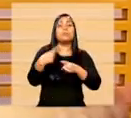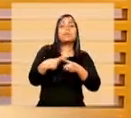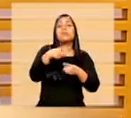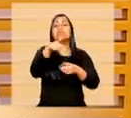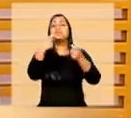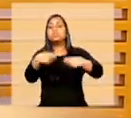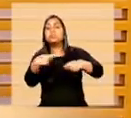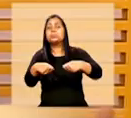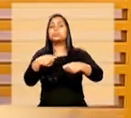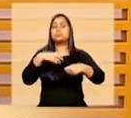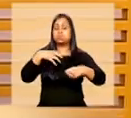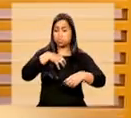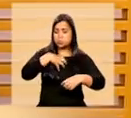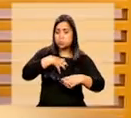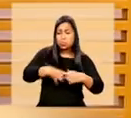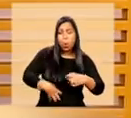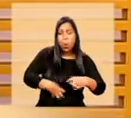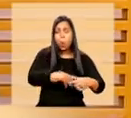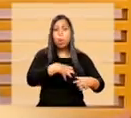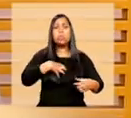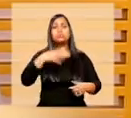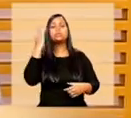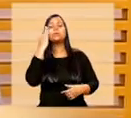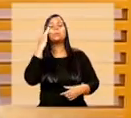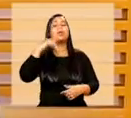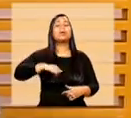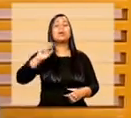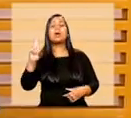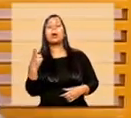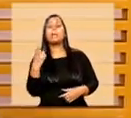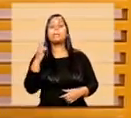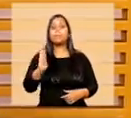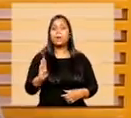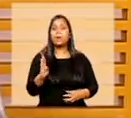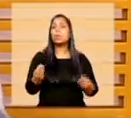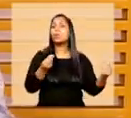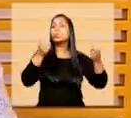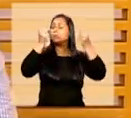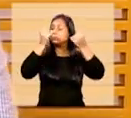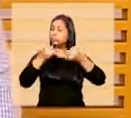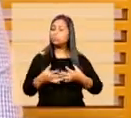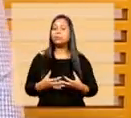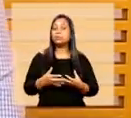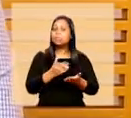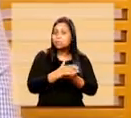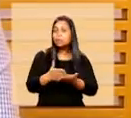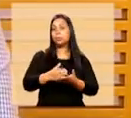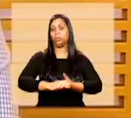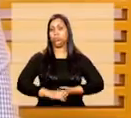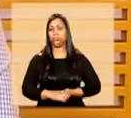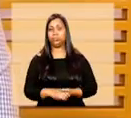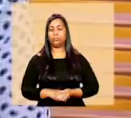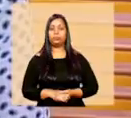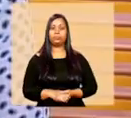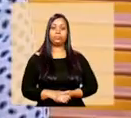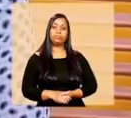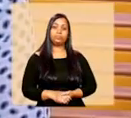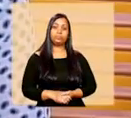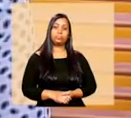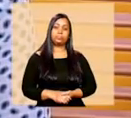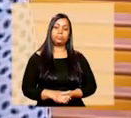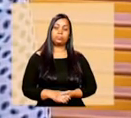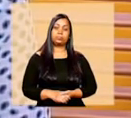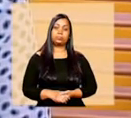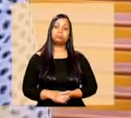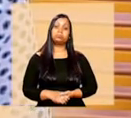você precisou do órgão, como é que você ficou sabendo do HB? Conta pra gente esse início.